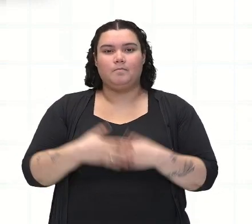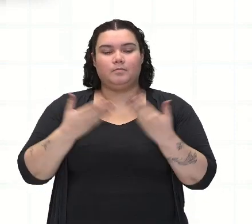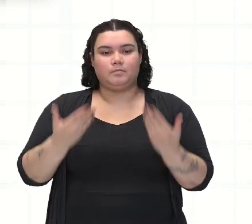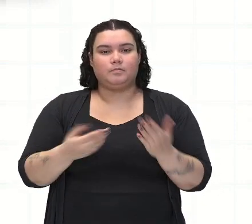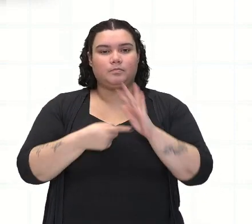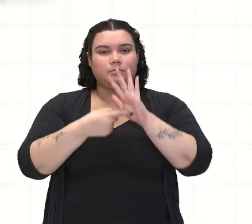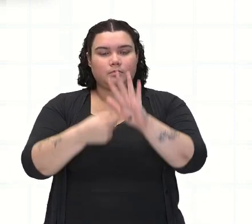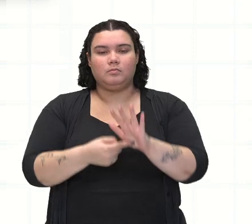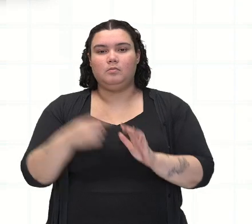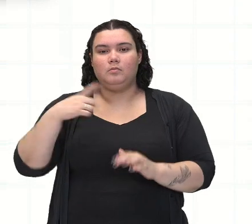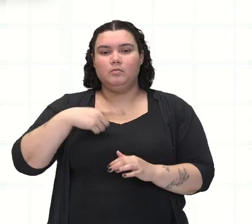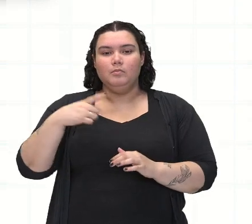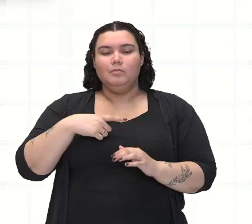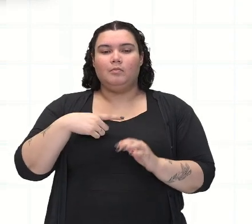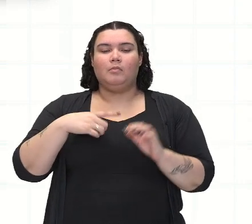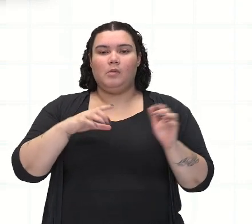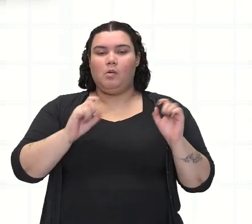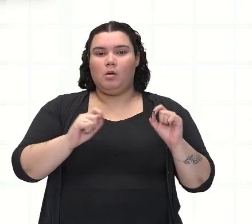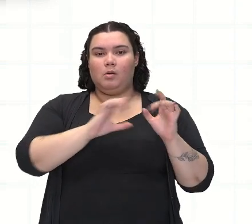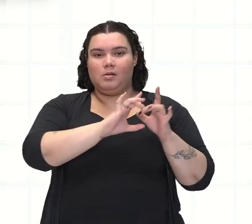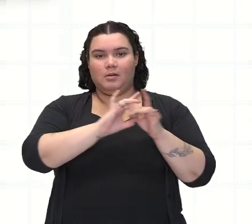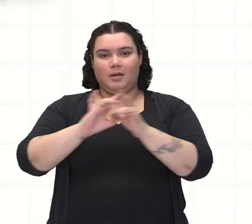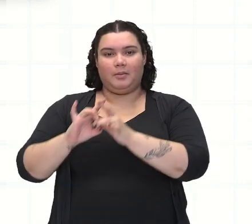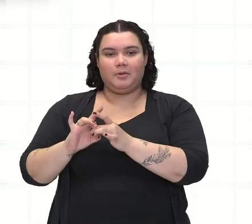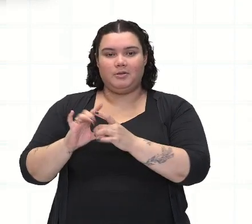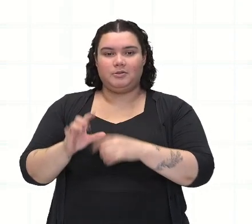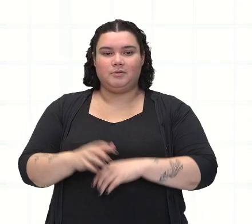essa conexão aí de posse.